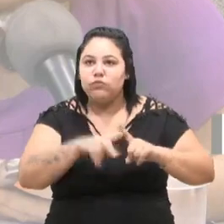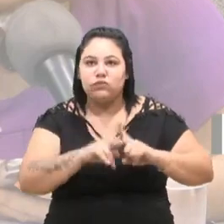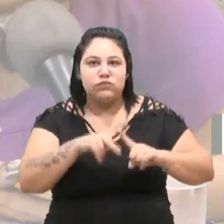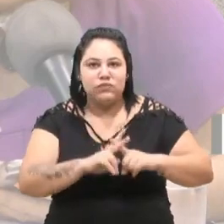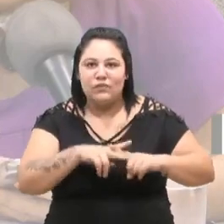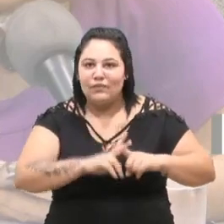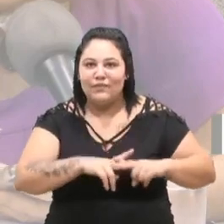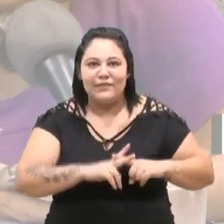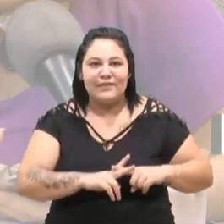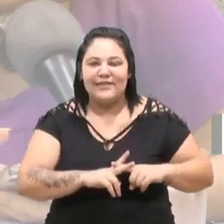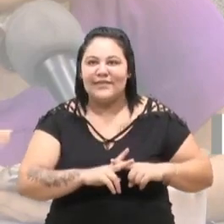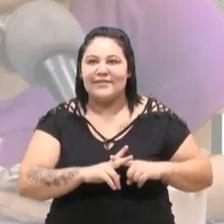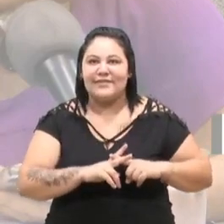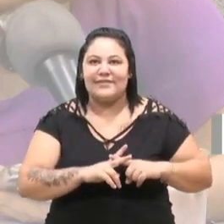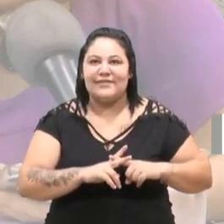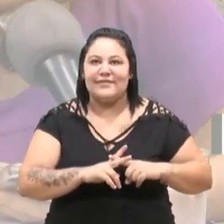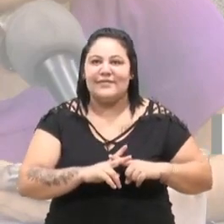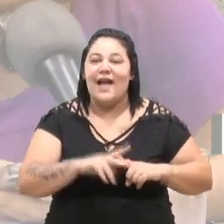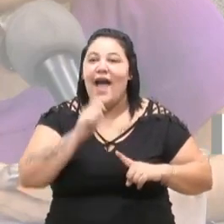ainda